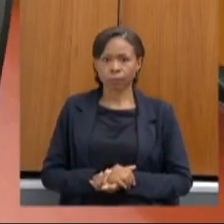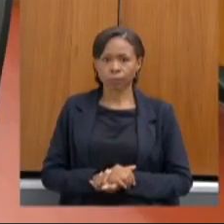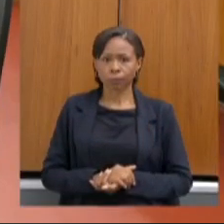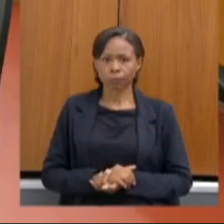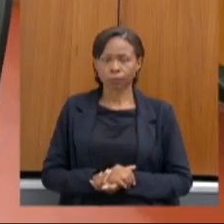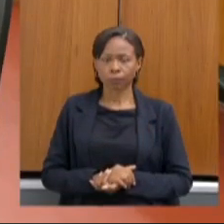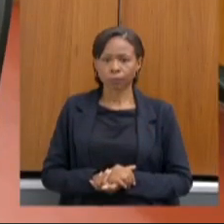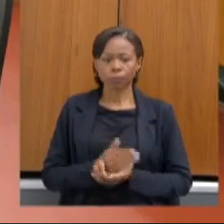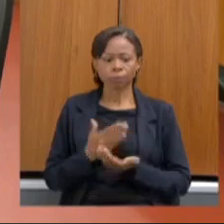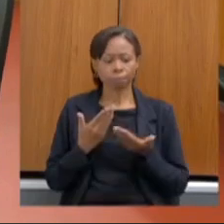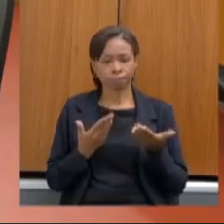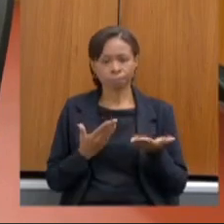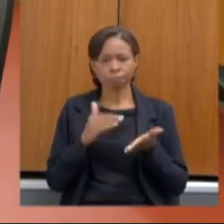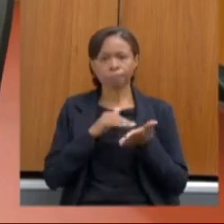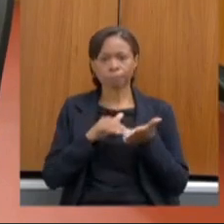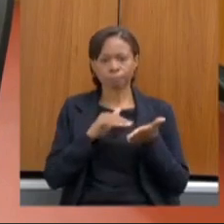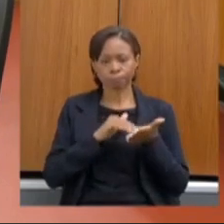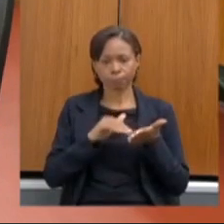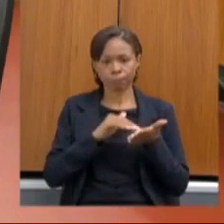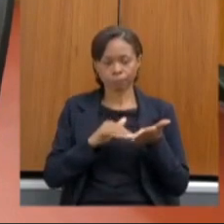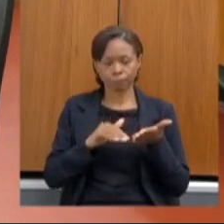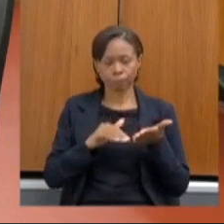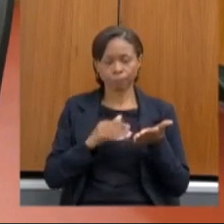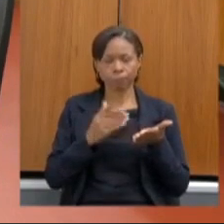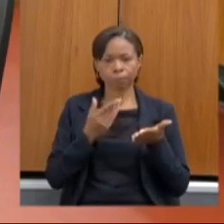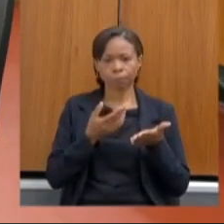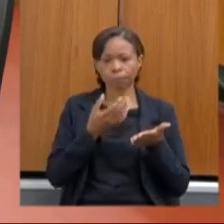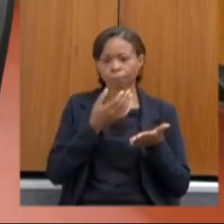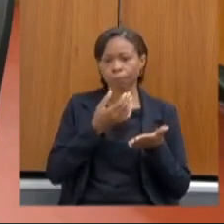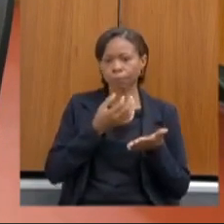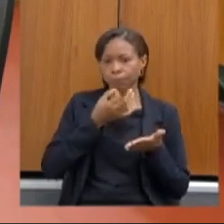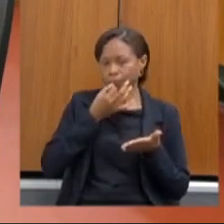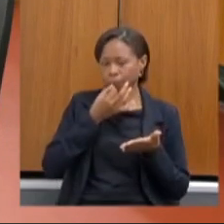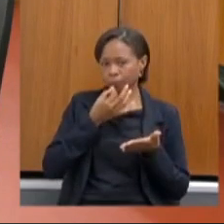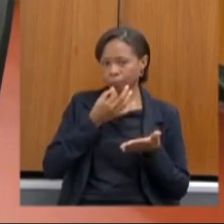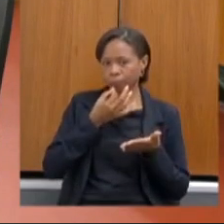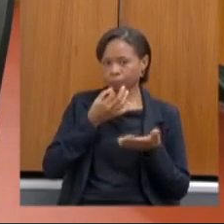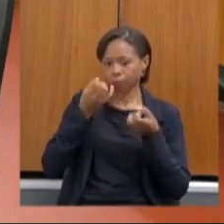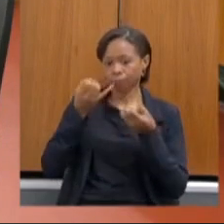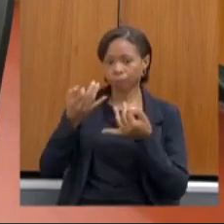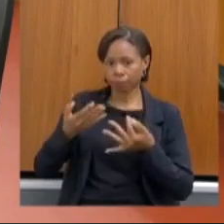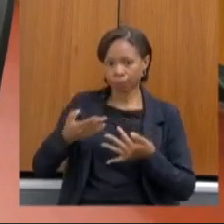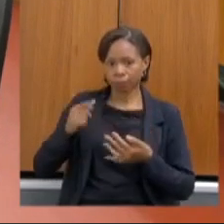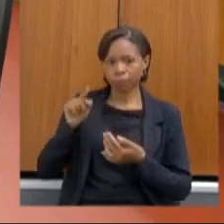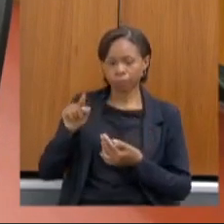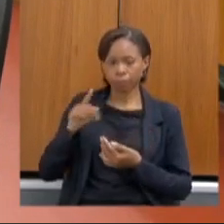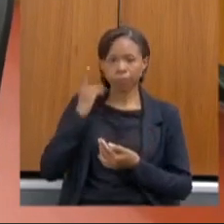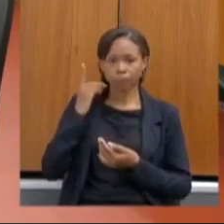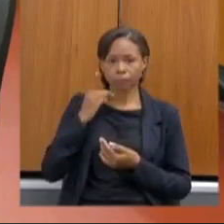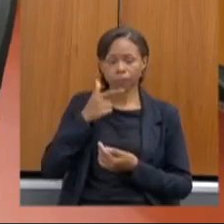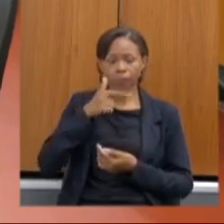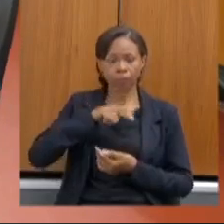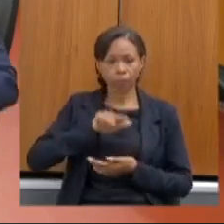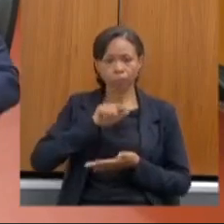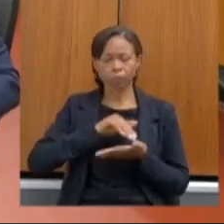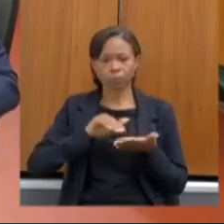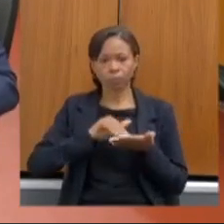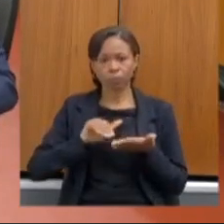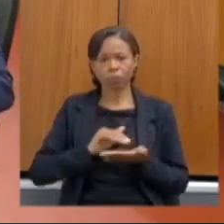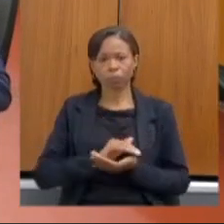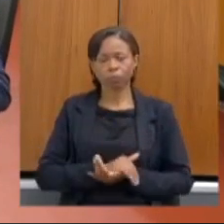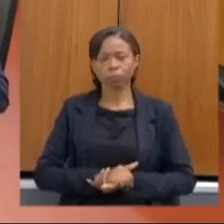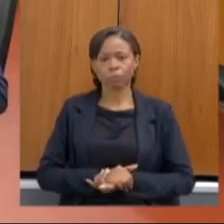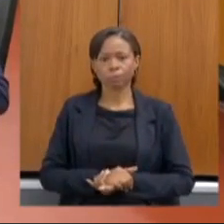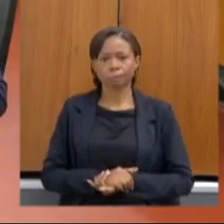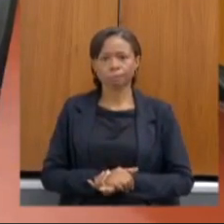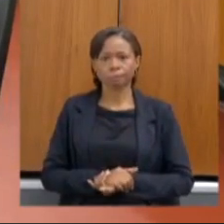e com a palavra para poder comentar a fala do deputado Virgílio Guimarães mais uma vez secretário Fernando passalio hoje Avelar